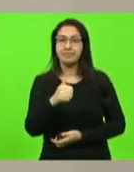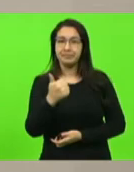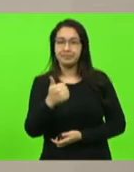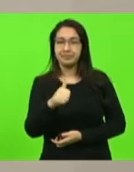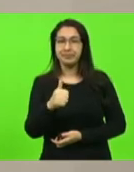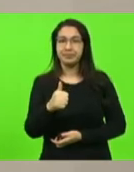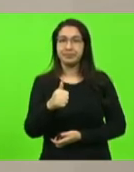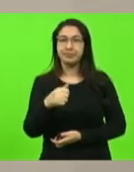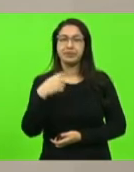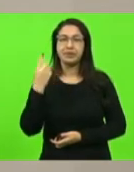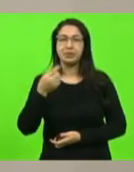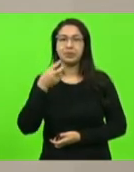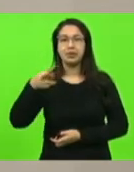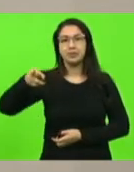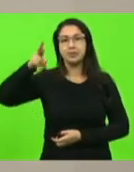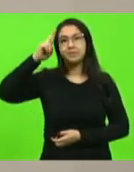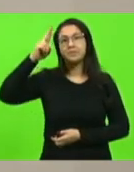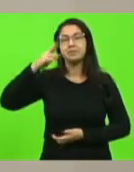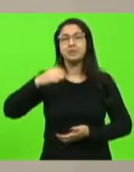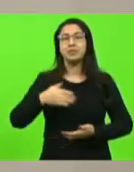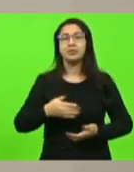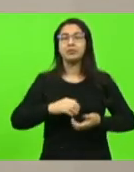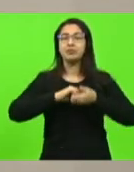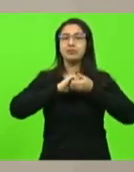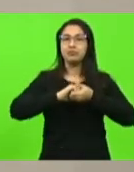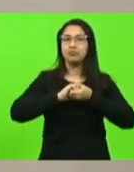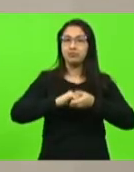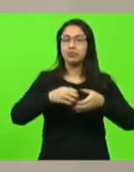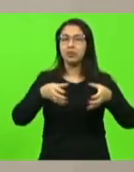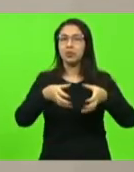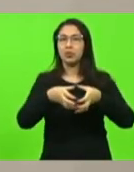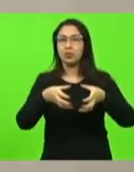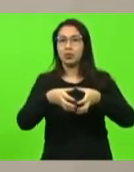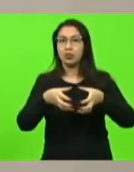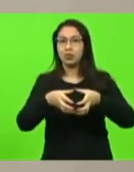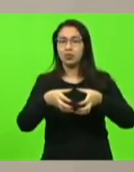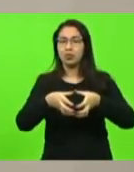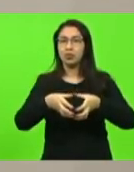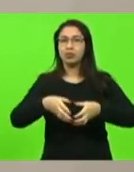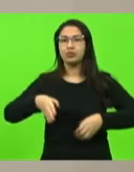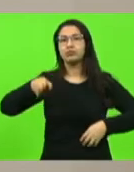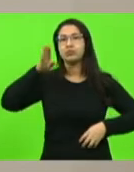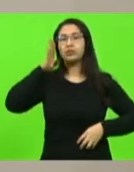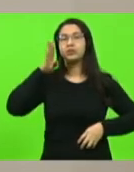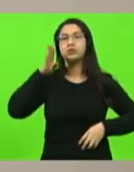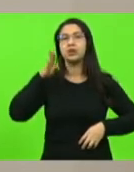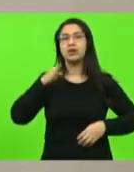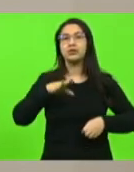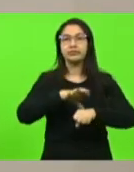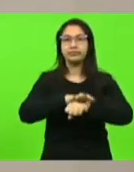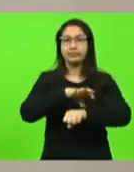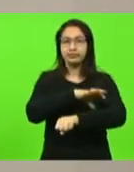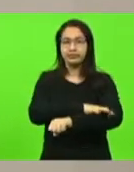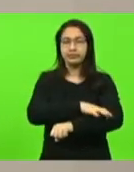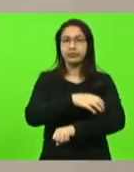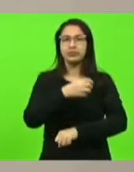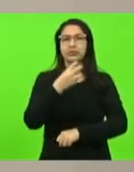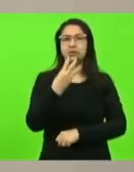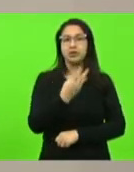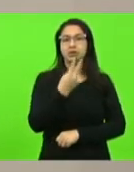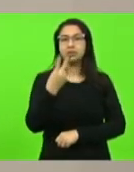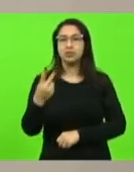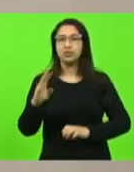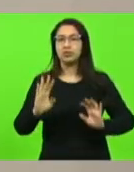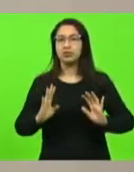Floriano, cumprimentando a União de Militares Evangelicos de Santa Catarina pelo 32º aniversário. Em